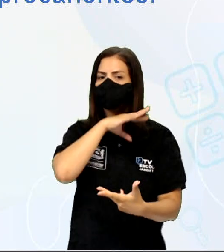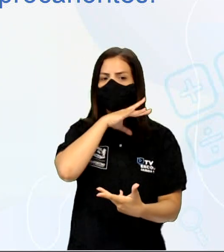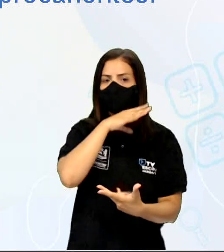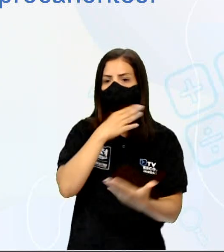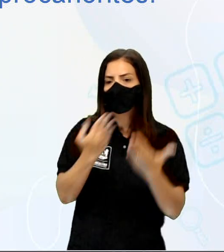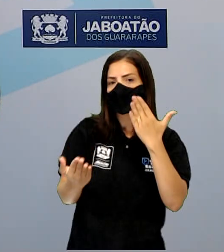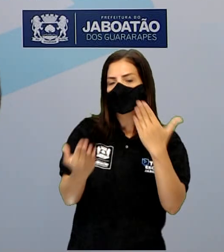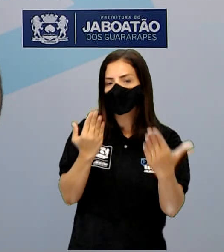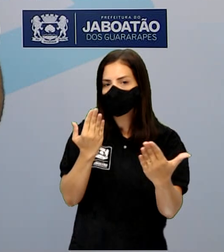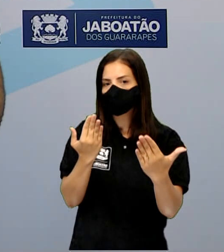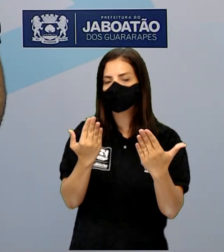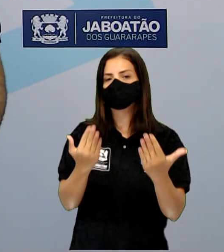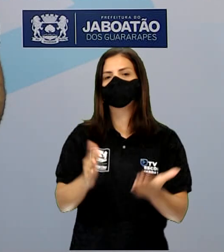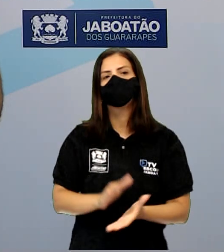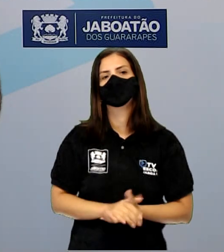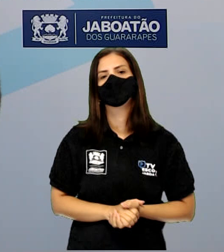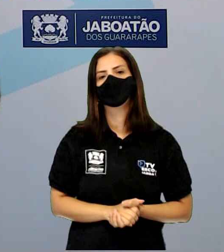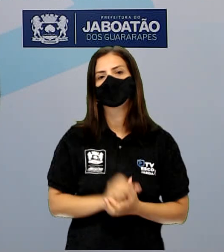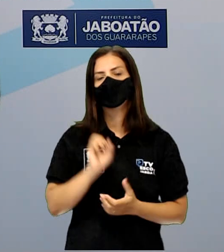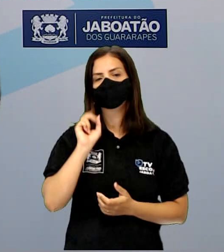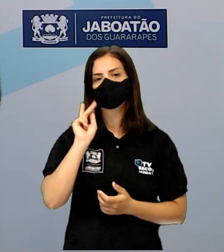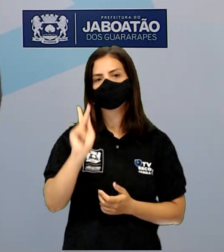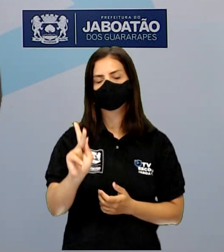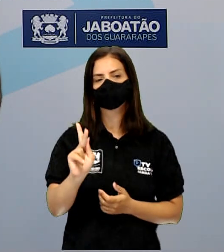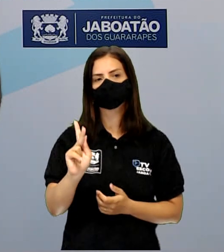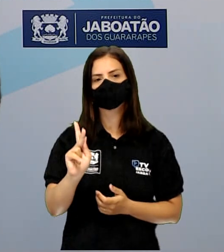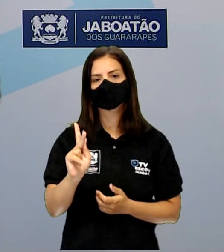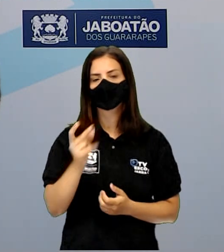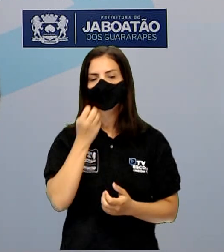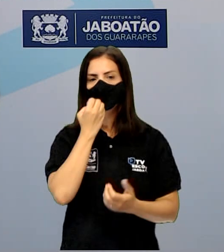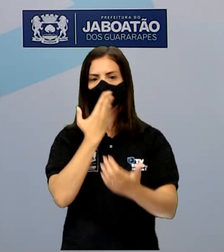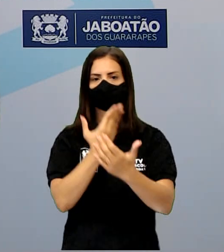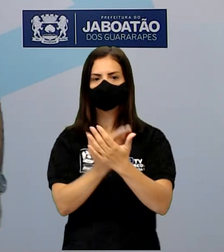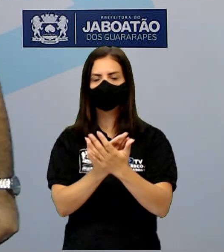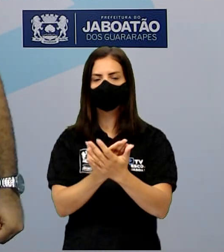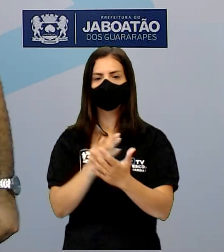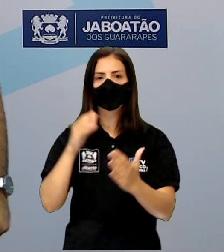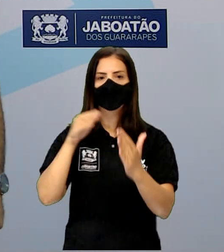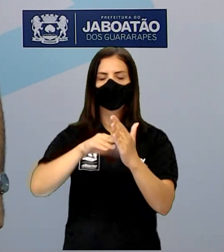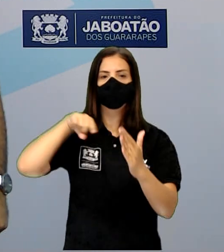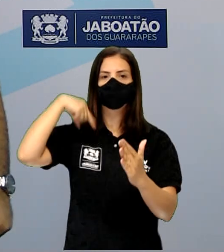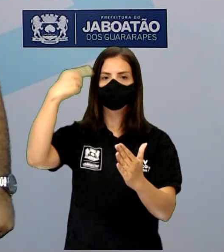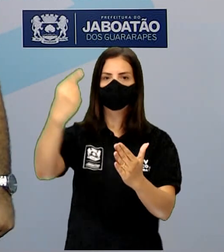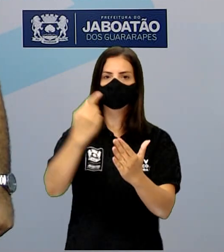Ok? Então é isso aí, pessoal. Bom estudo e até a próxima.